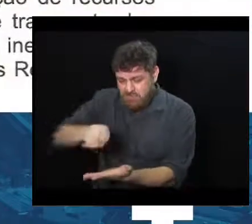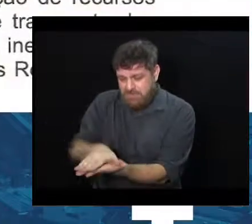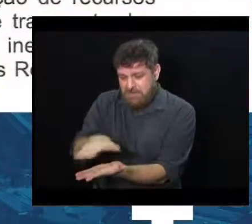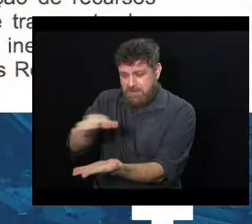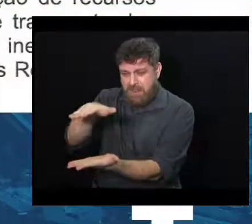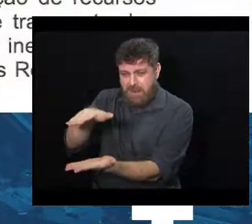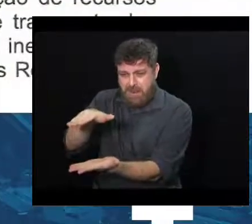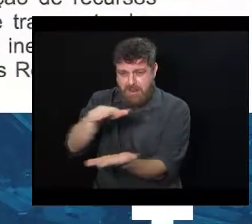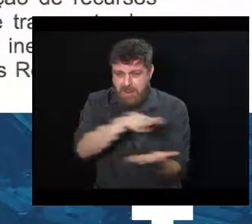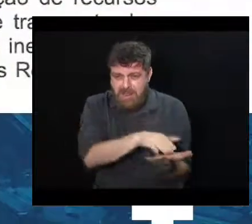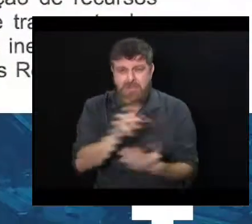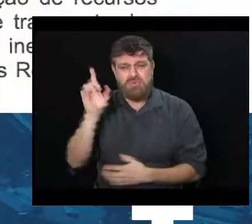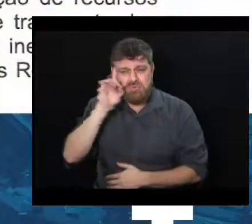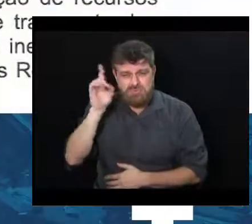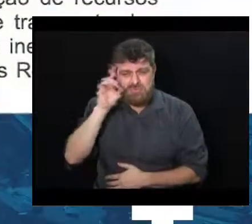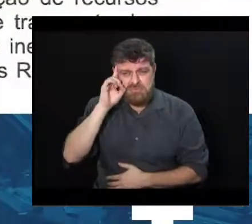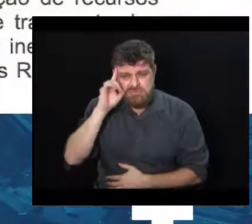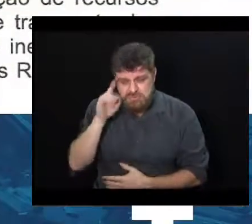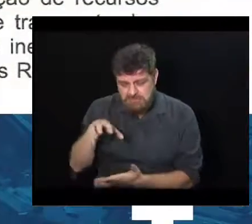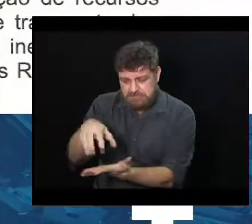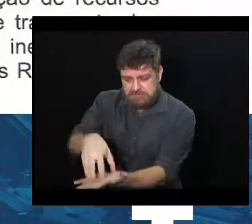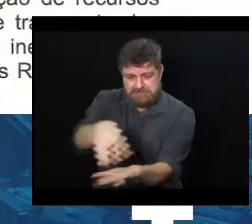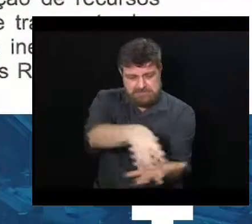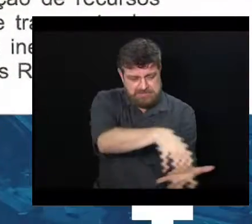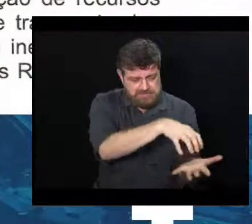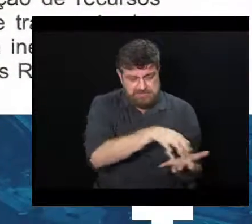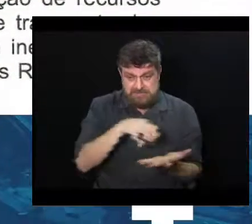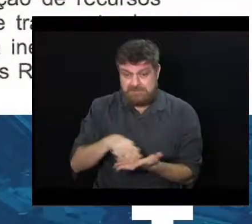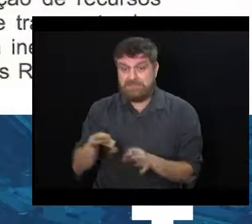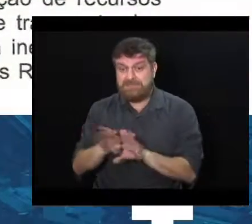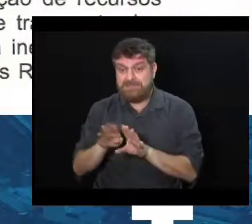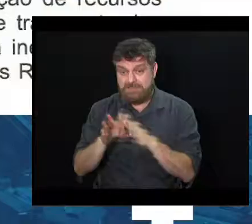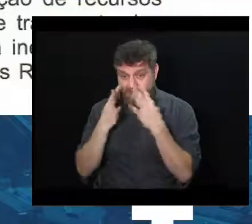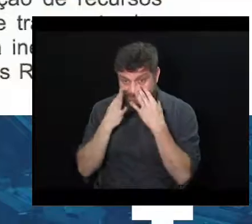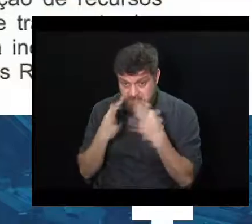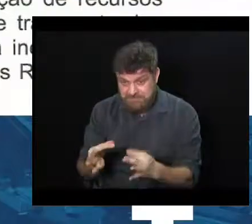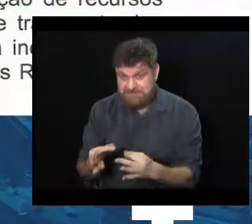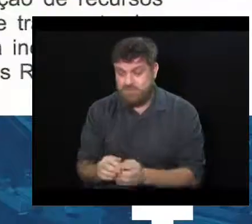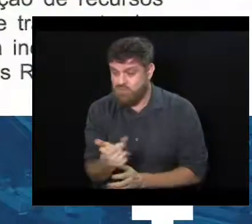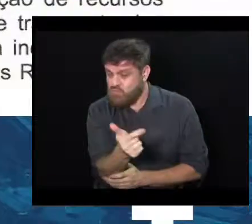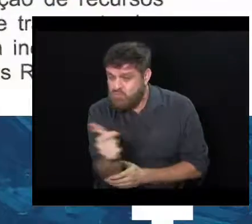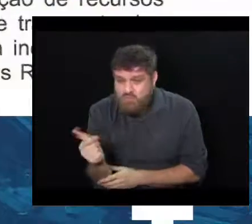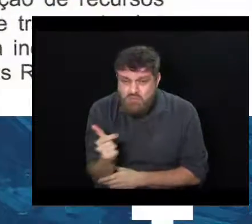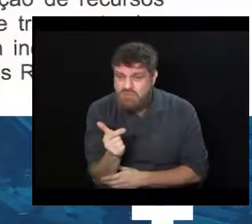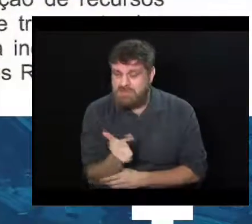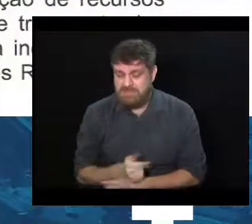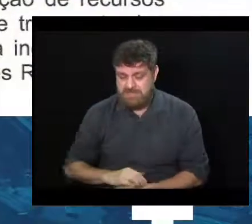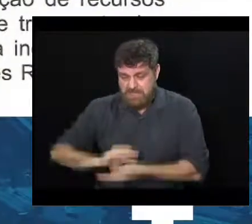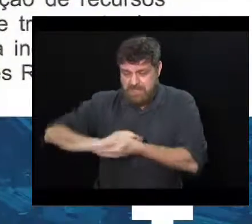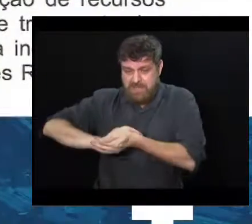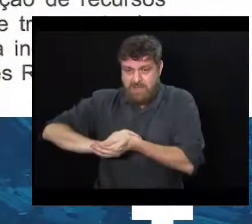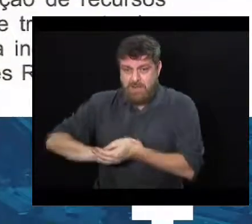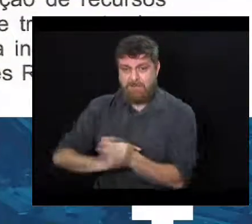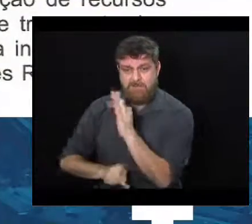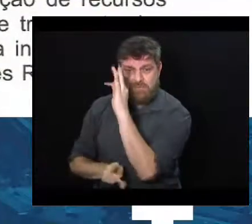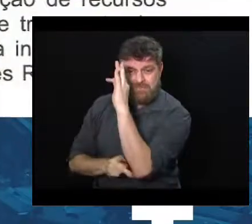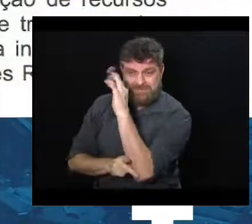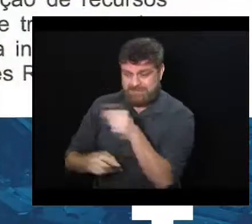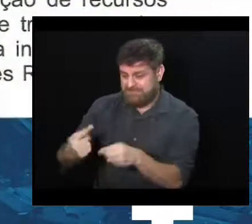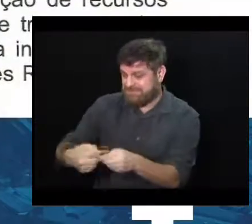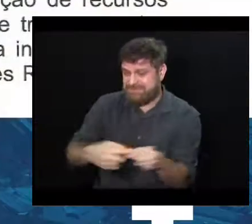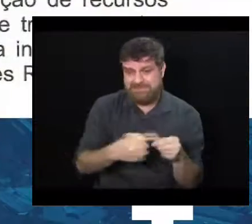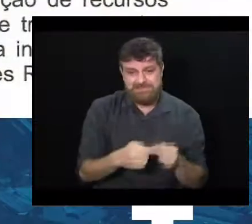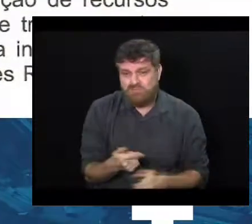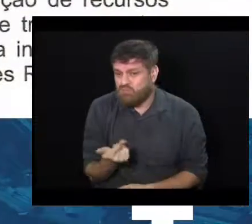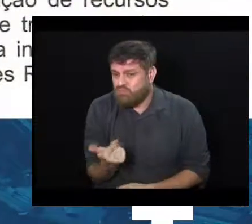recebidas diariamente nos postos, observando ainda a inexistência de postos do poupa-tempo em algumas cidades